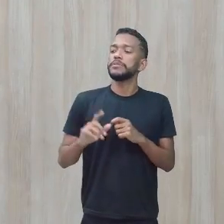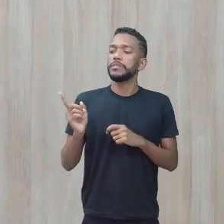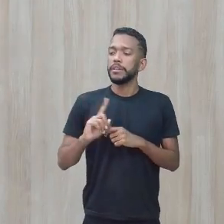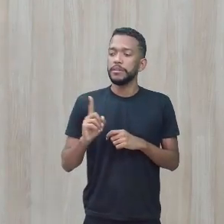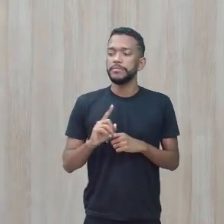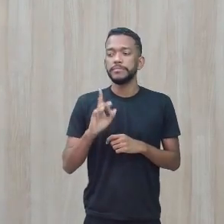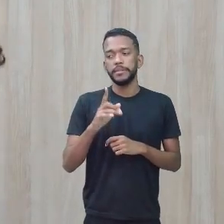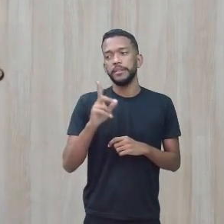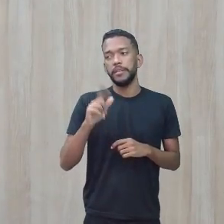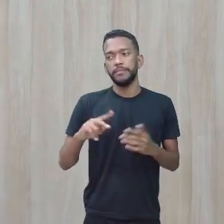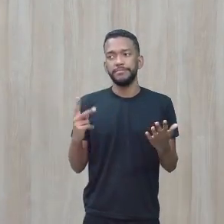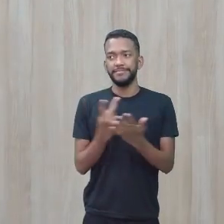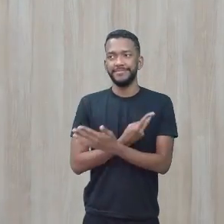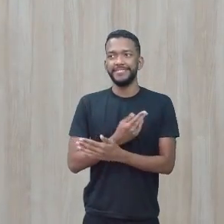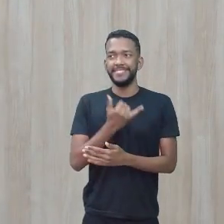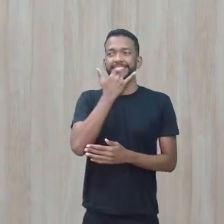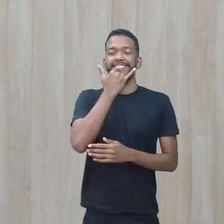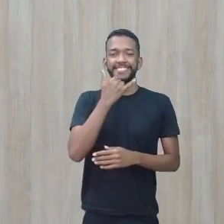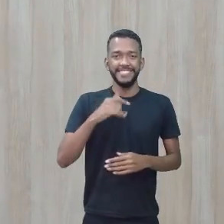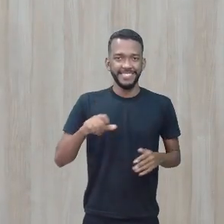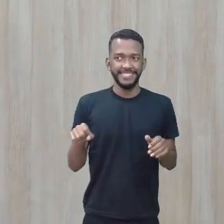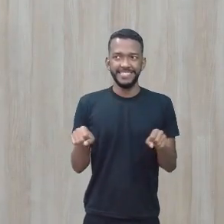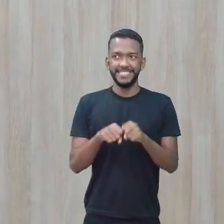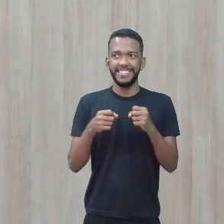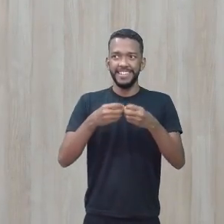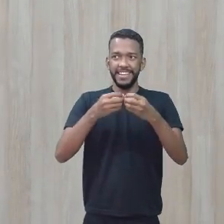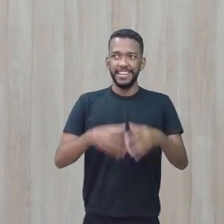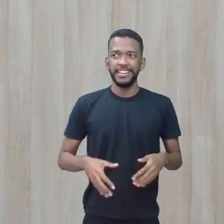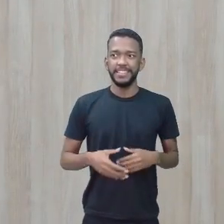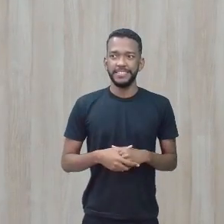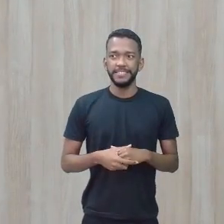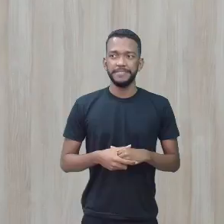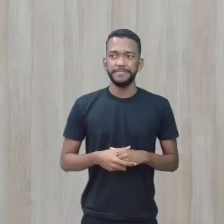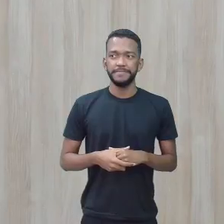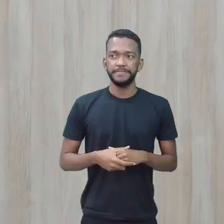para hoje. Ok? Caiu aqui. Desculpe, gente.